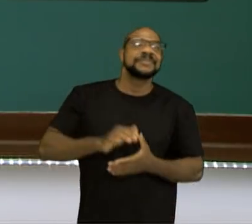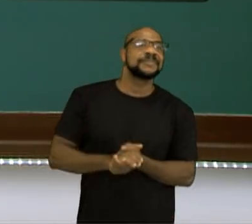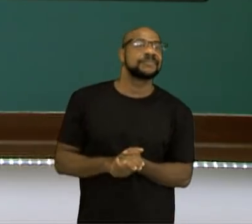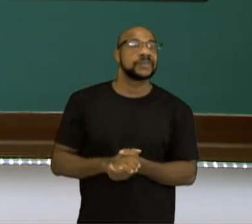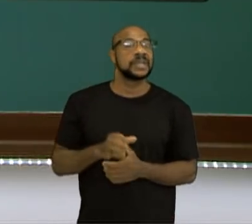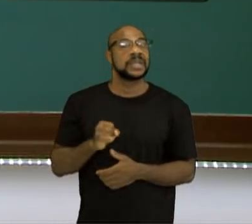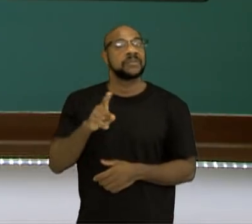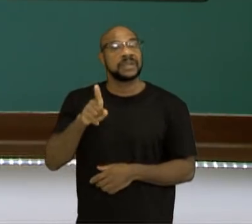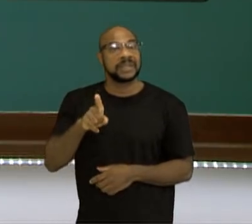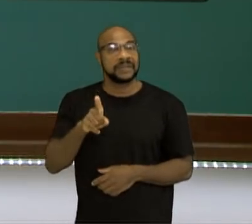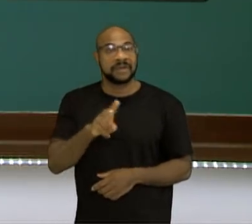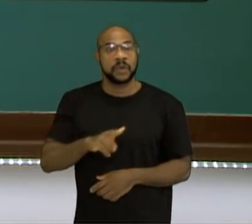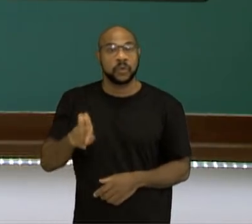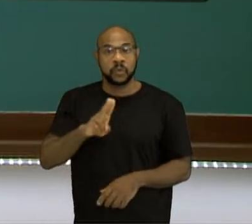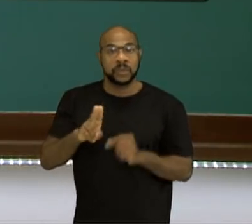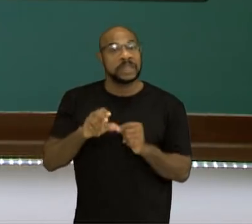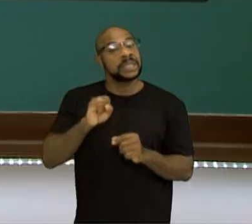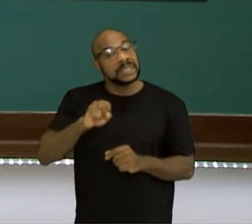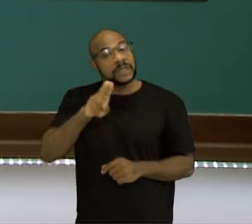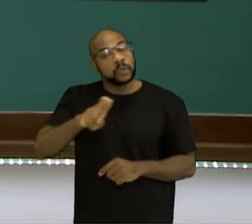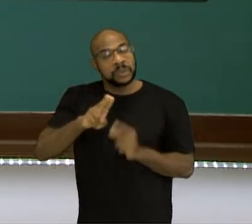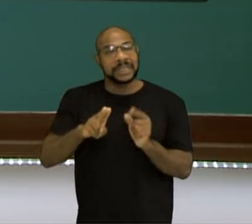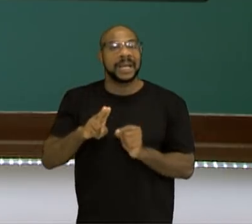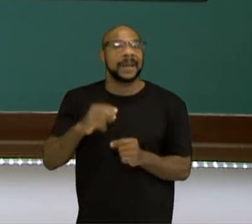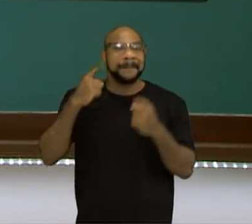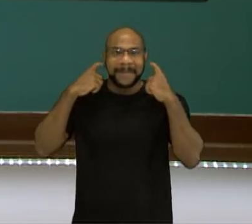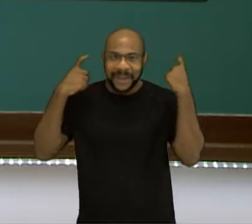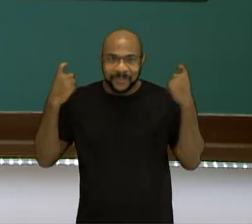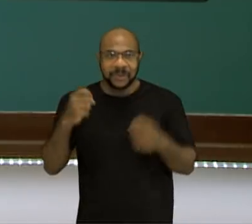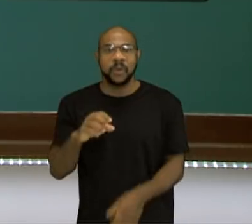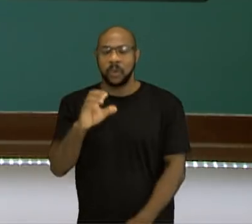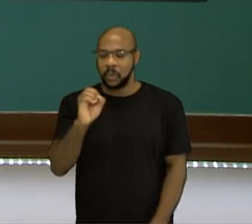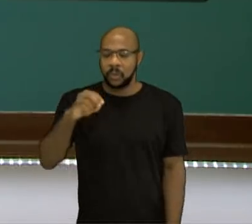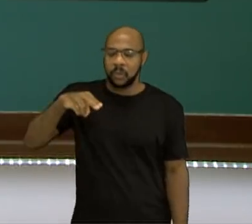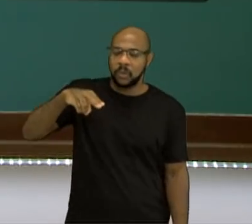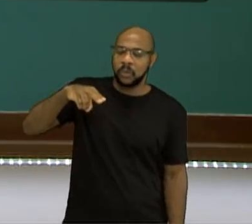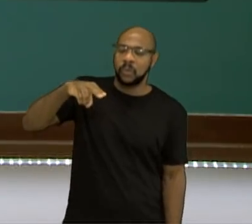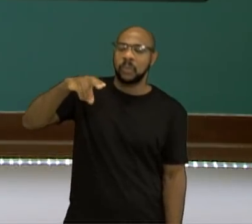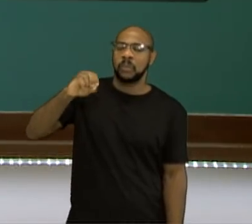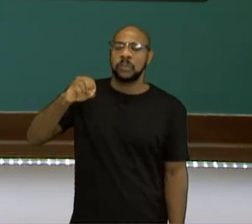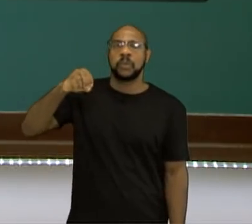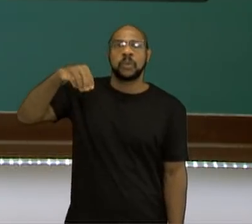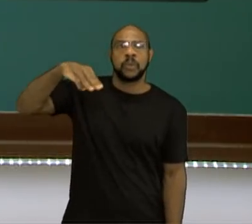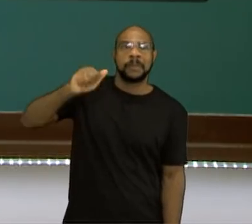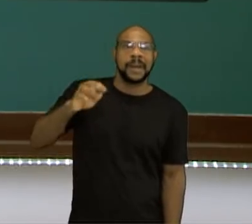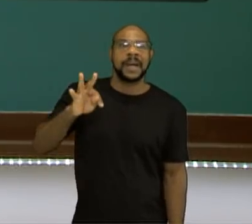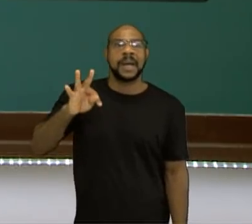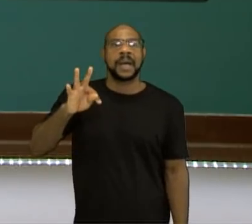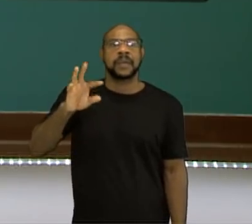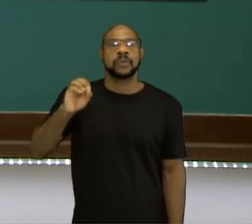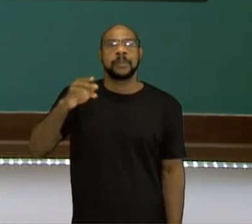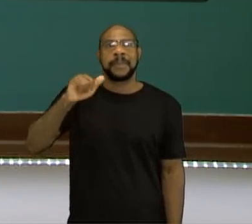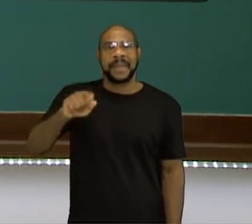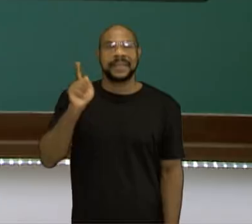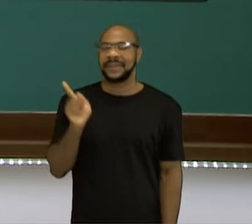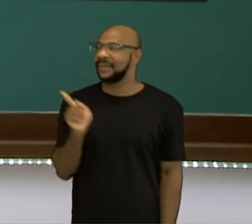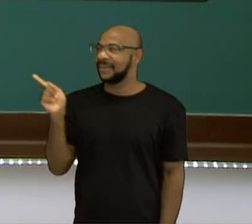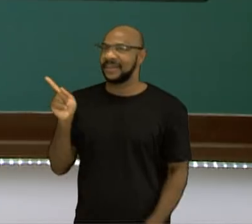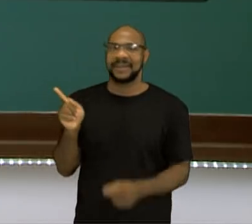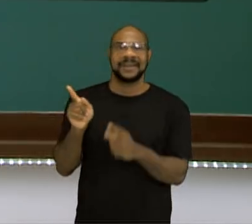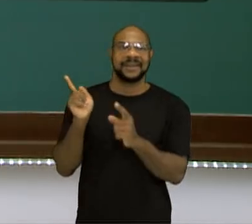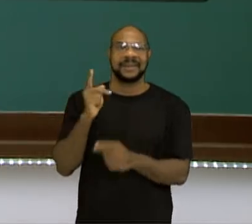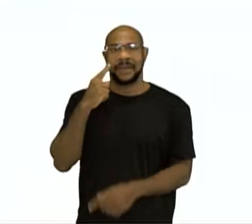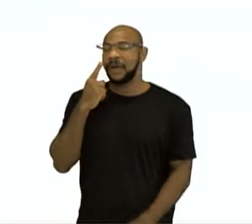utilizar onomatopeias, né? Então, você escolhe as mais adequadas. Vamos dar uma olhada nesses